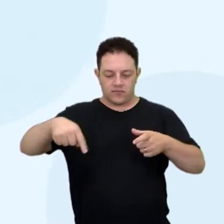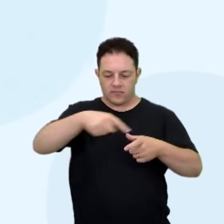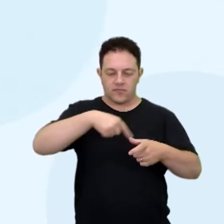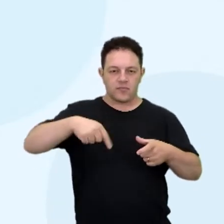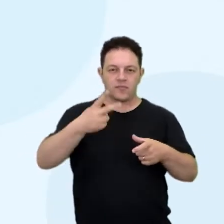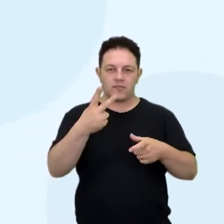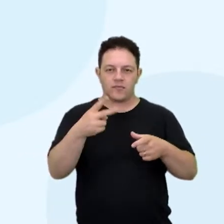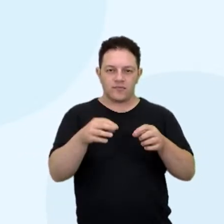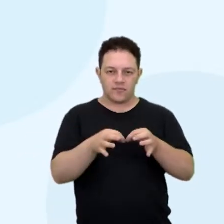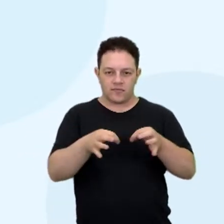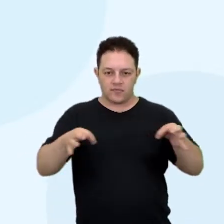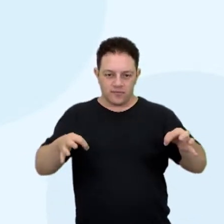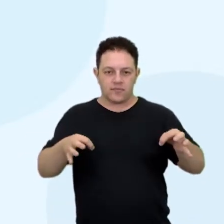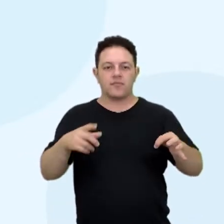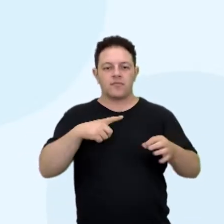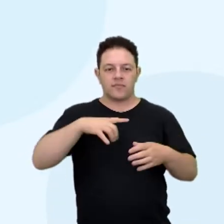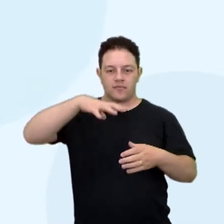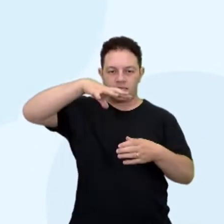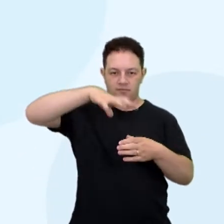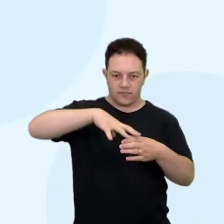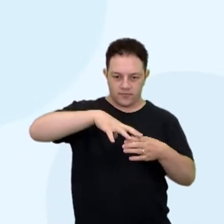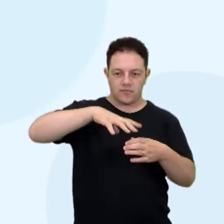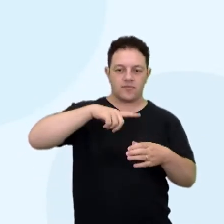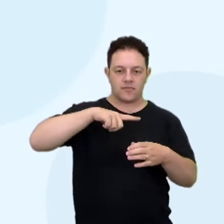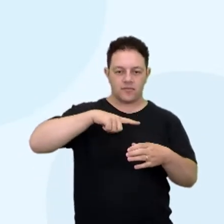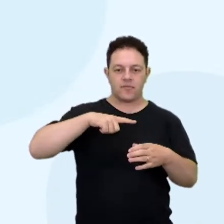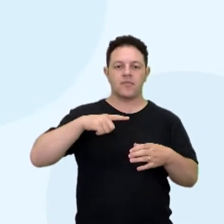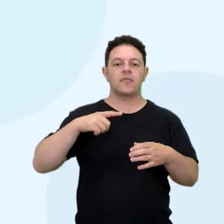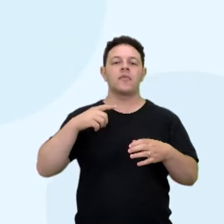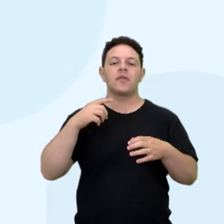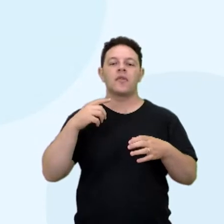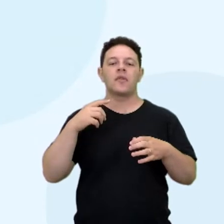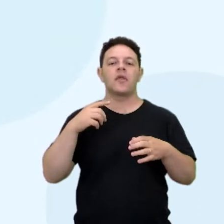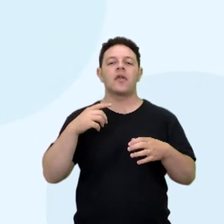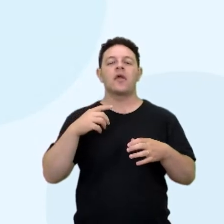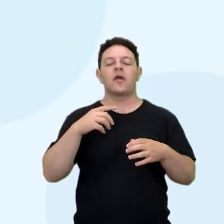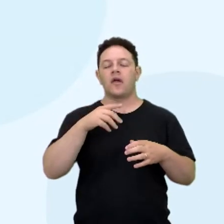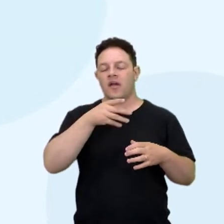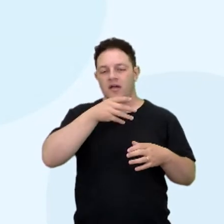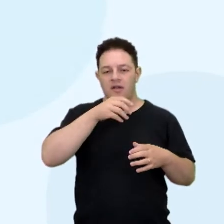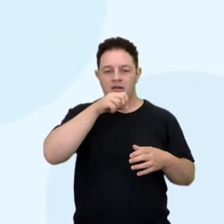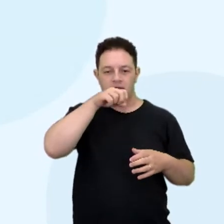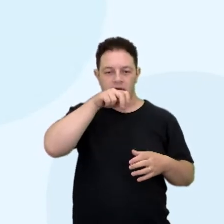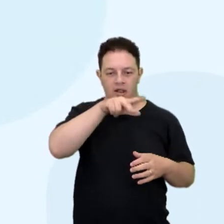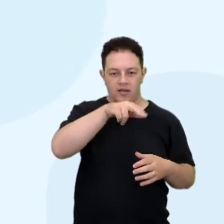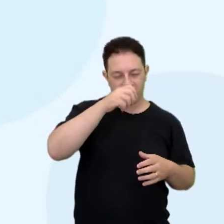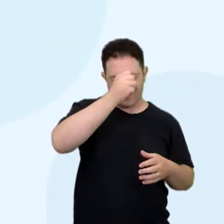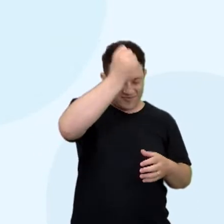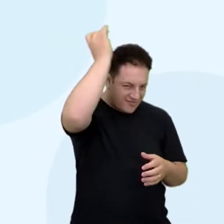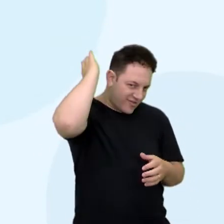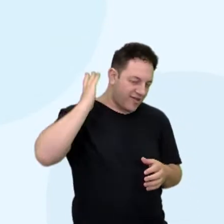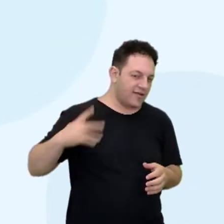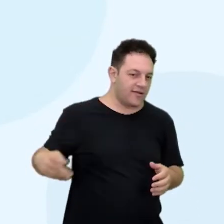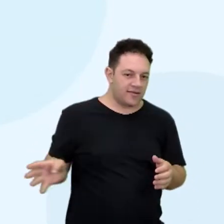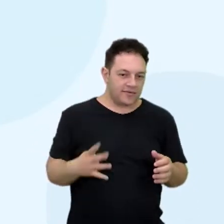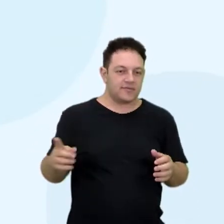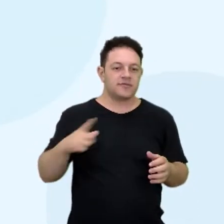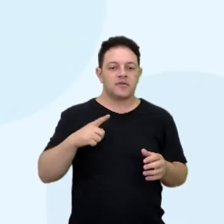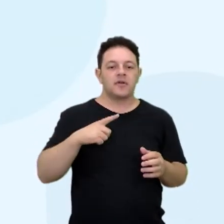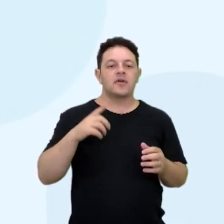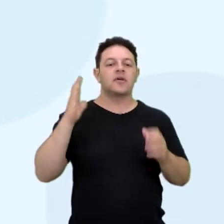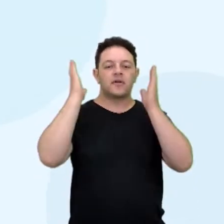observa aí na parte superior, né? E tem 8 cabeças de dragão, né? E em cada qual delas tem uma